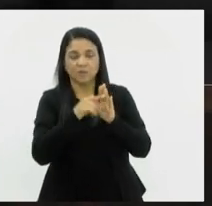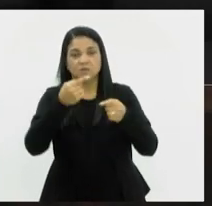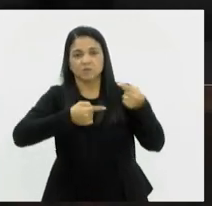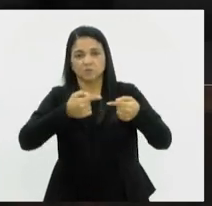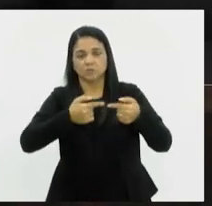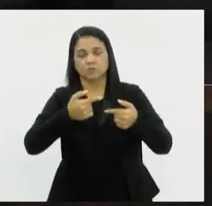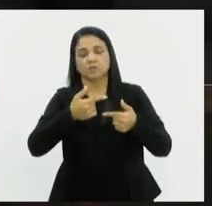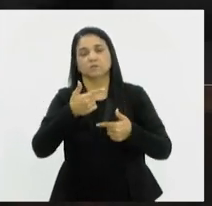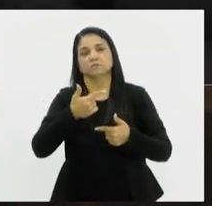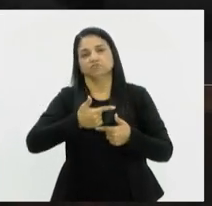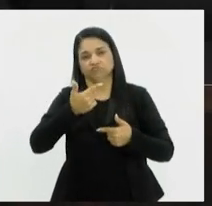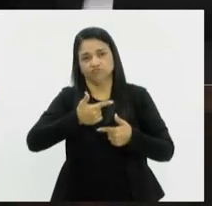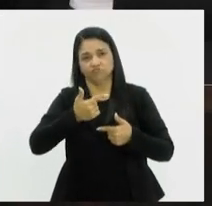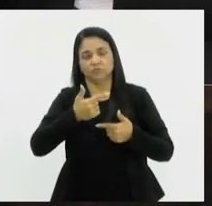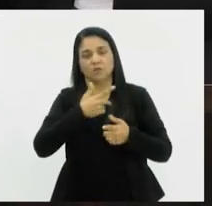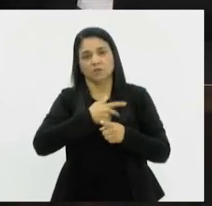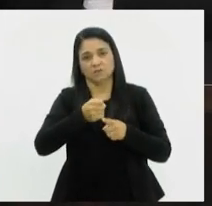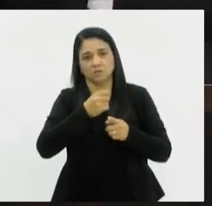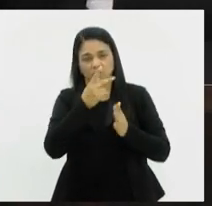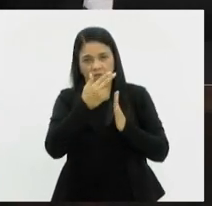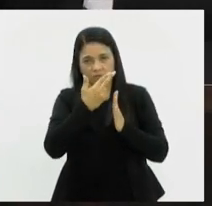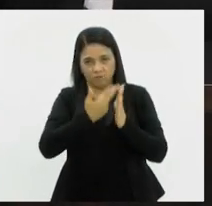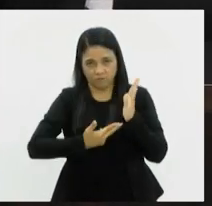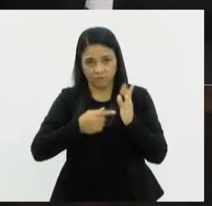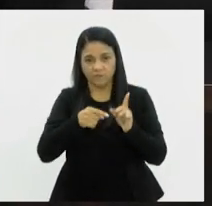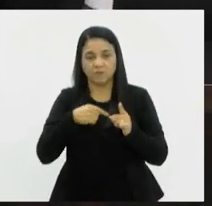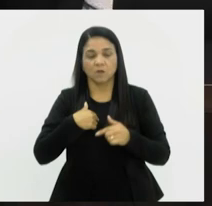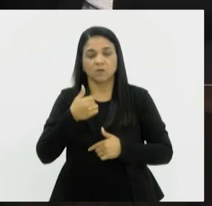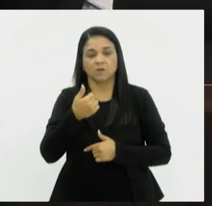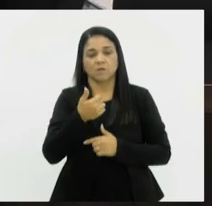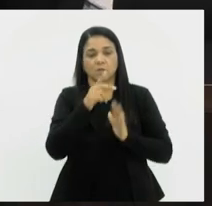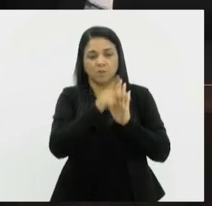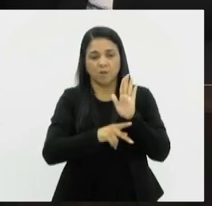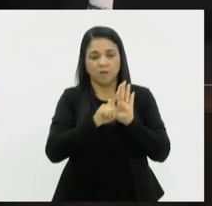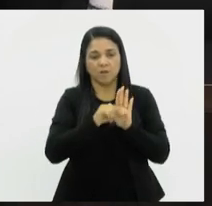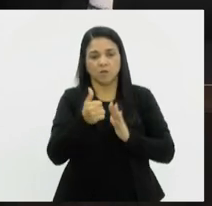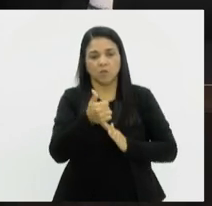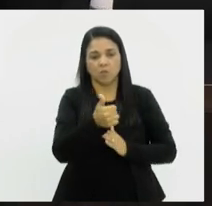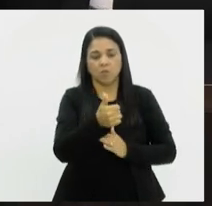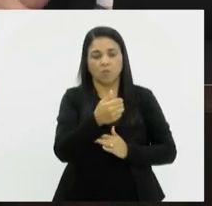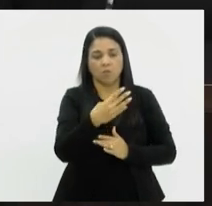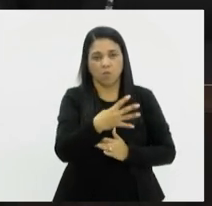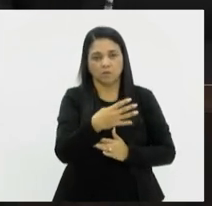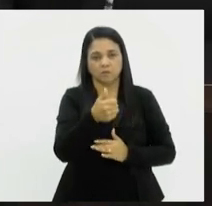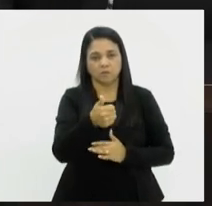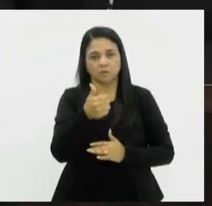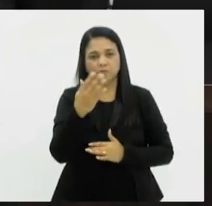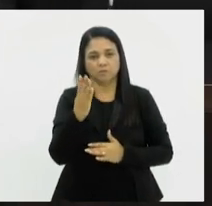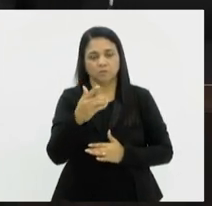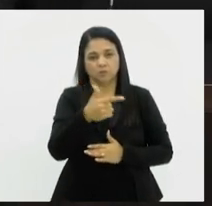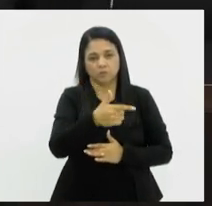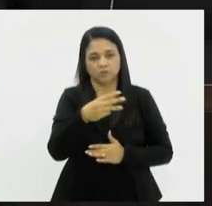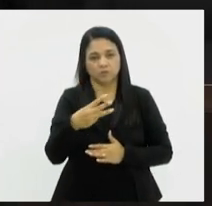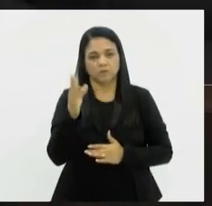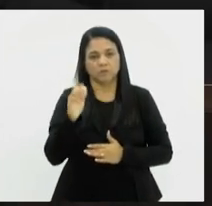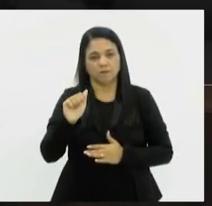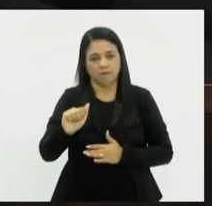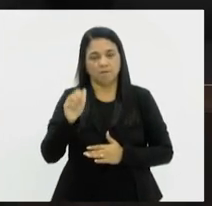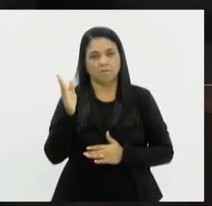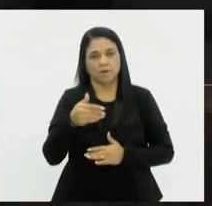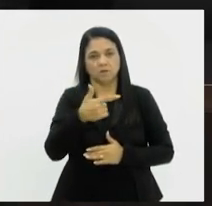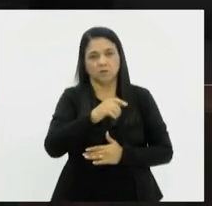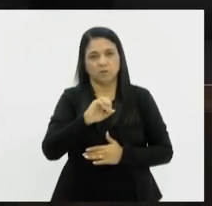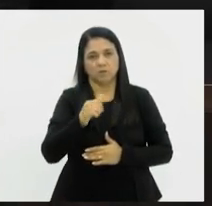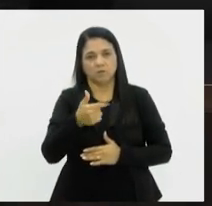discussão, redação do vencido, projeto de lei número 4.123-A, de 2021, de autoria do deputado Daniel